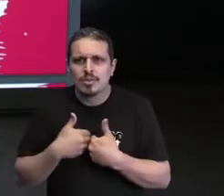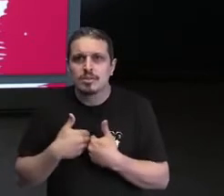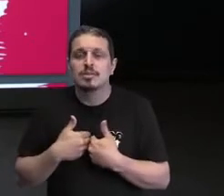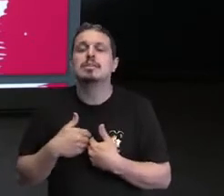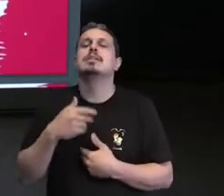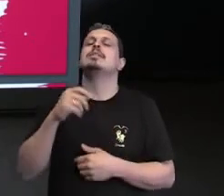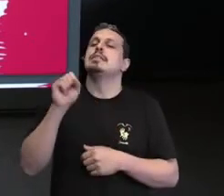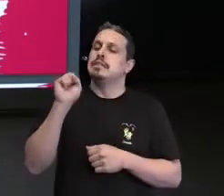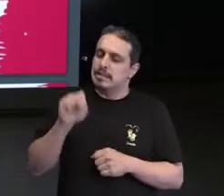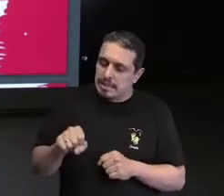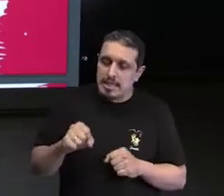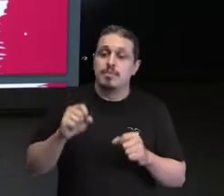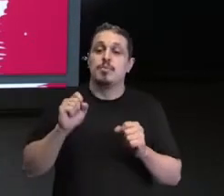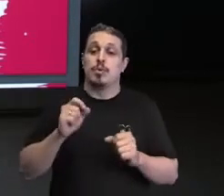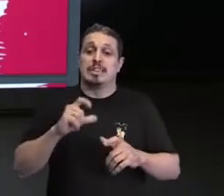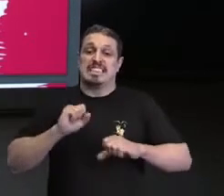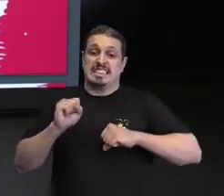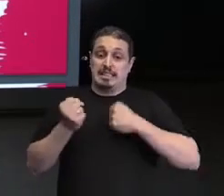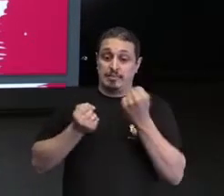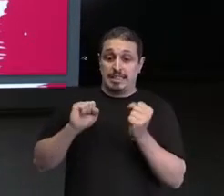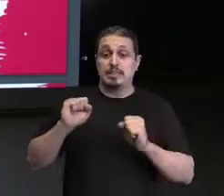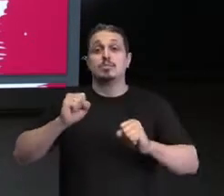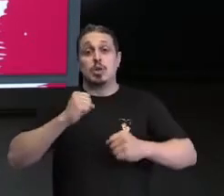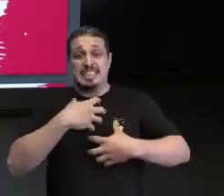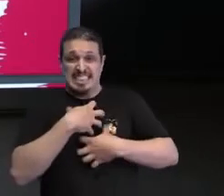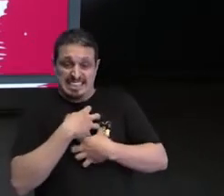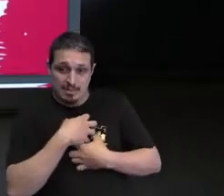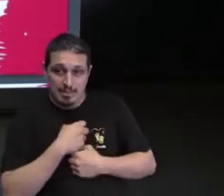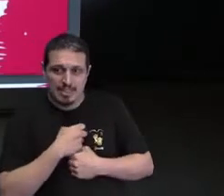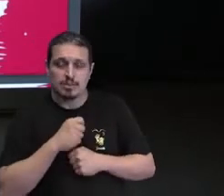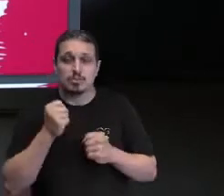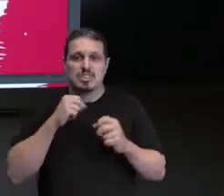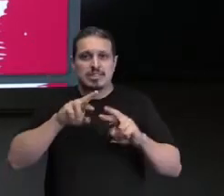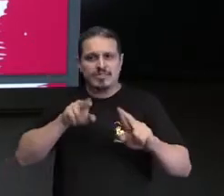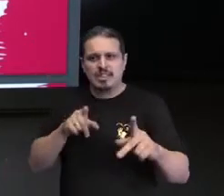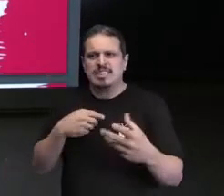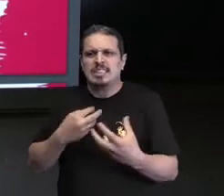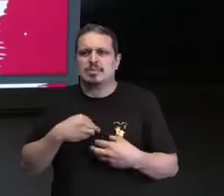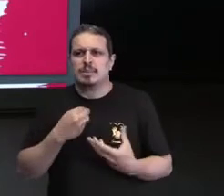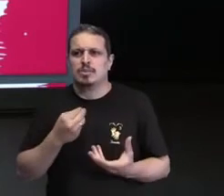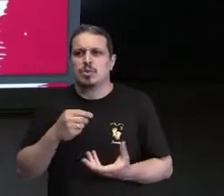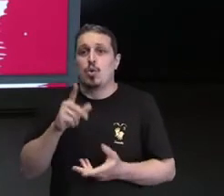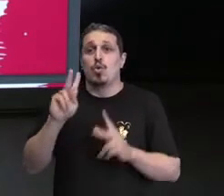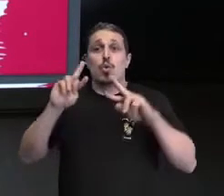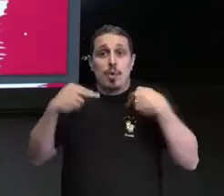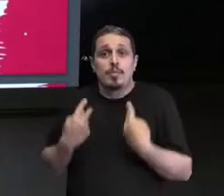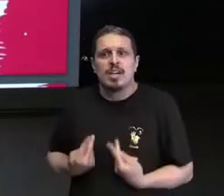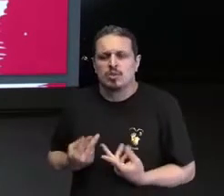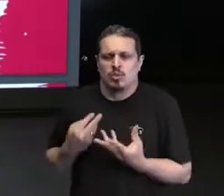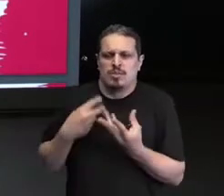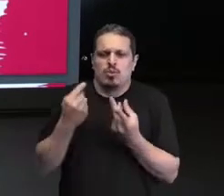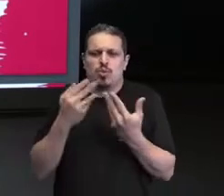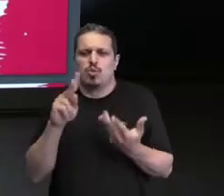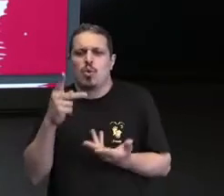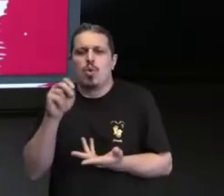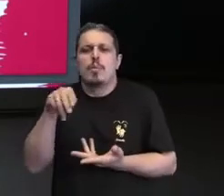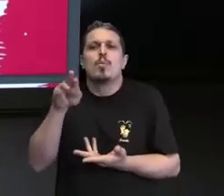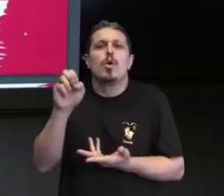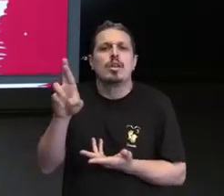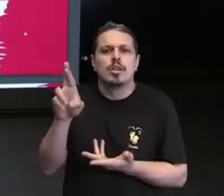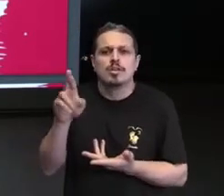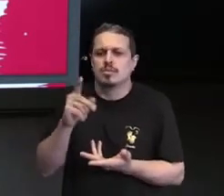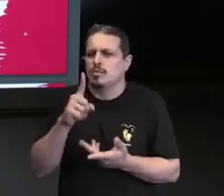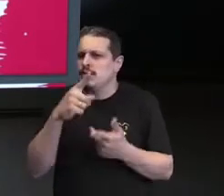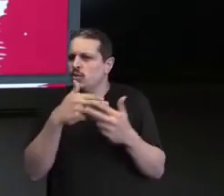ansiedade depressão bipolaridade esquizofrenia uma série de outras questões mas autismo não